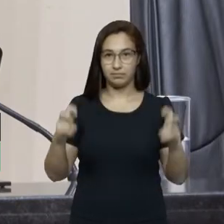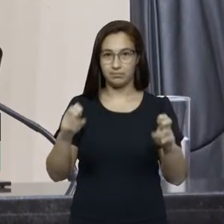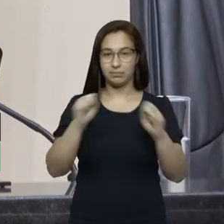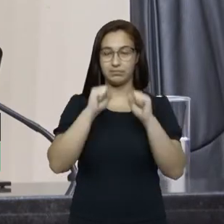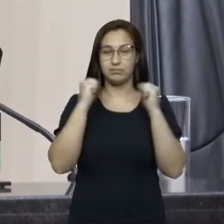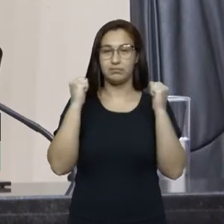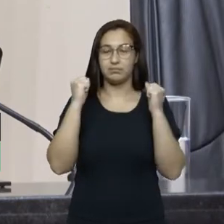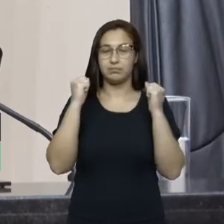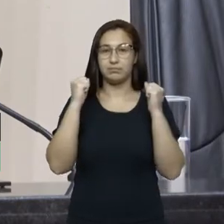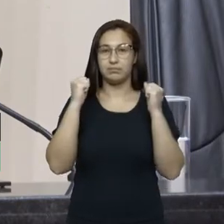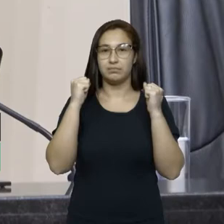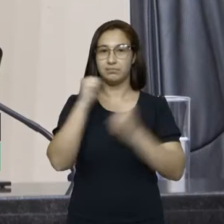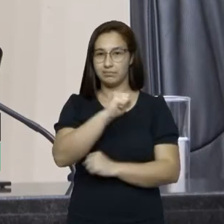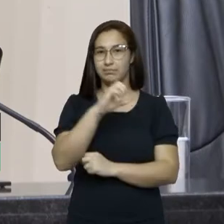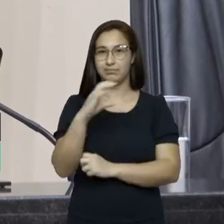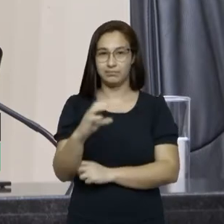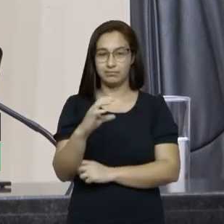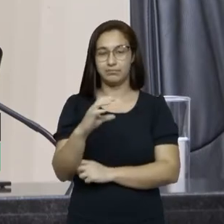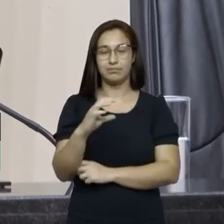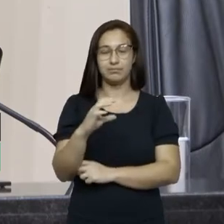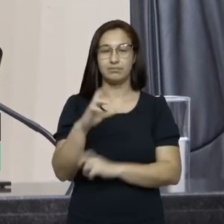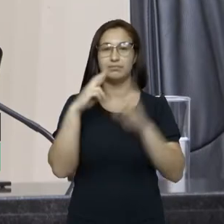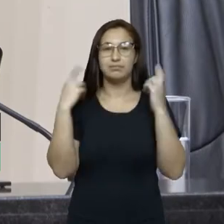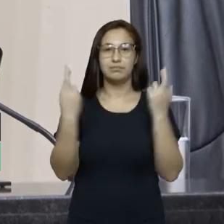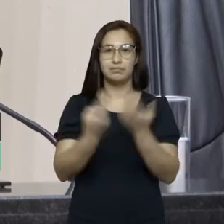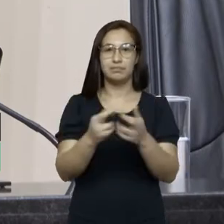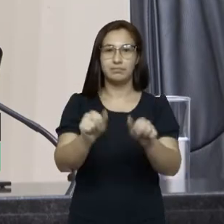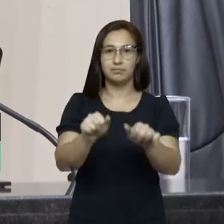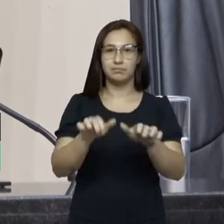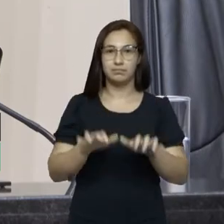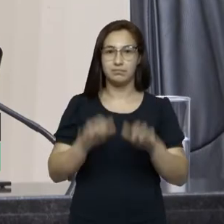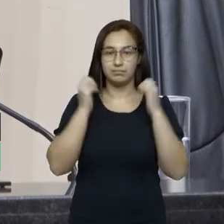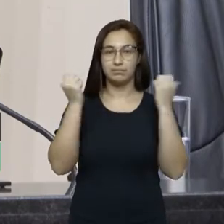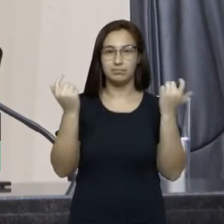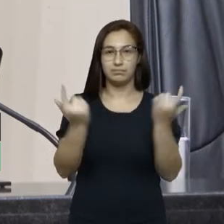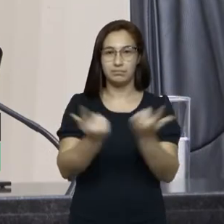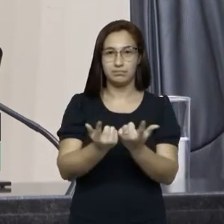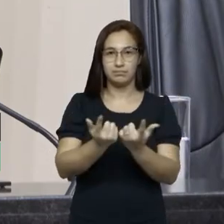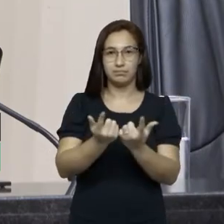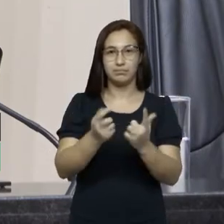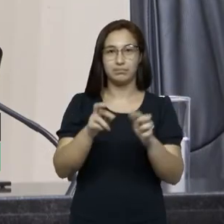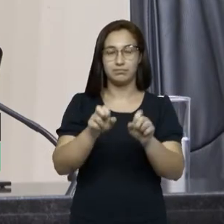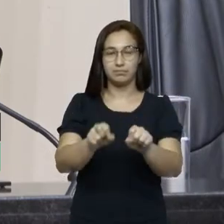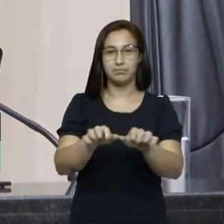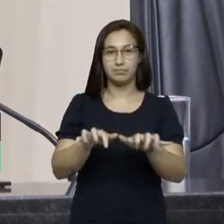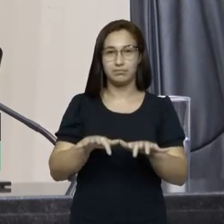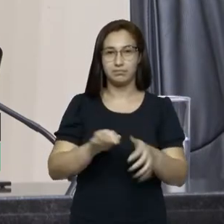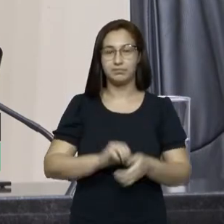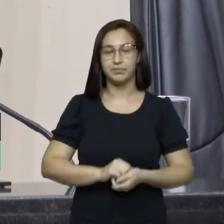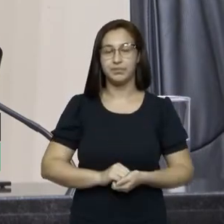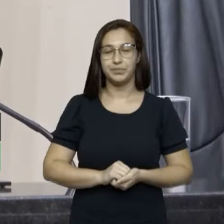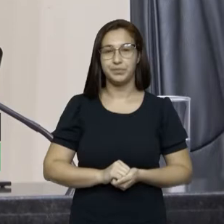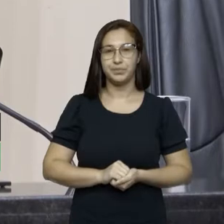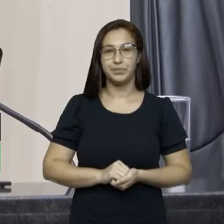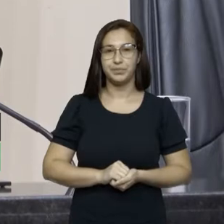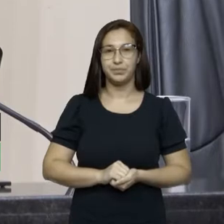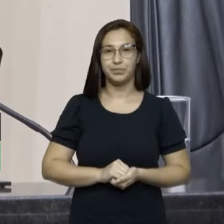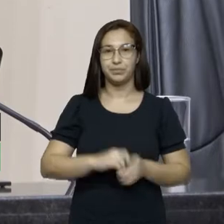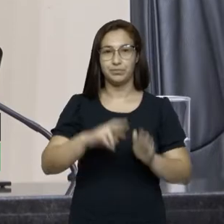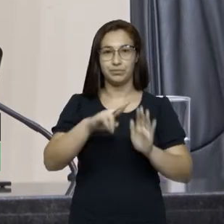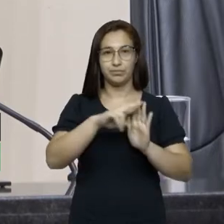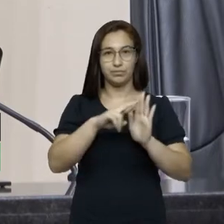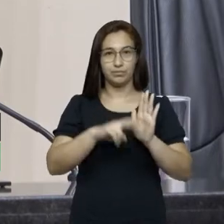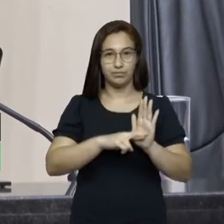Santa Catarina, reuniu-se a Assembleia Legislativa em sessão ordinária, conforme o